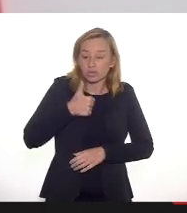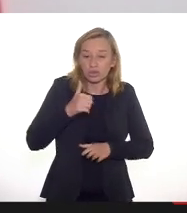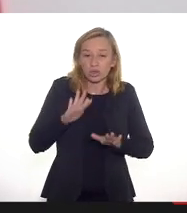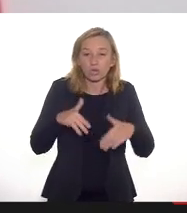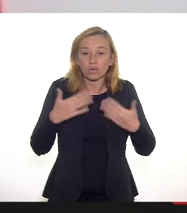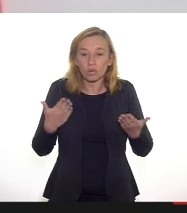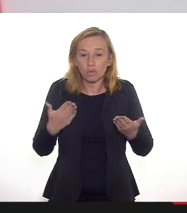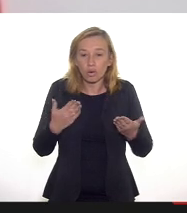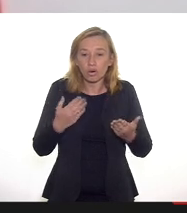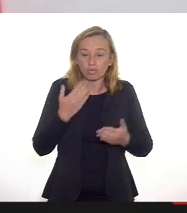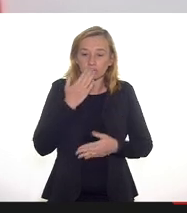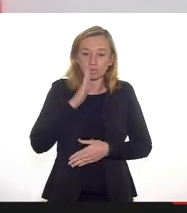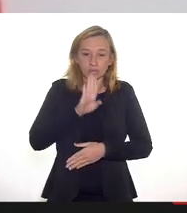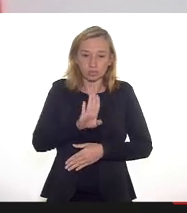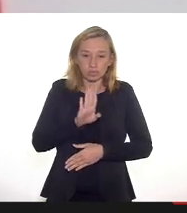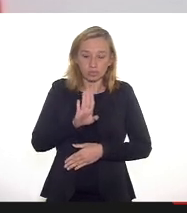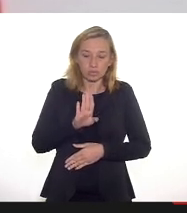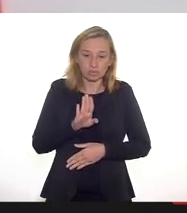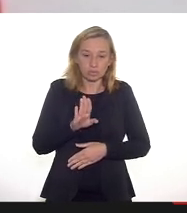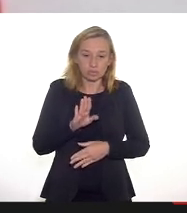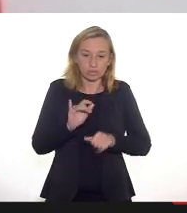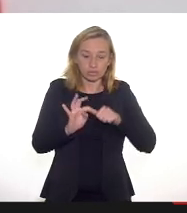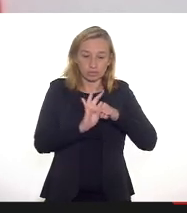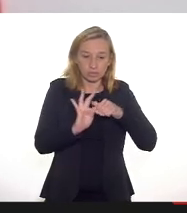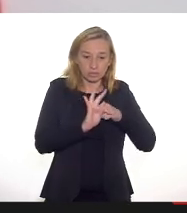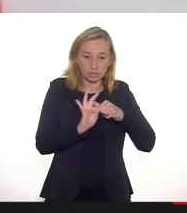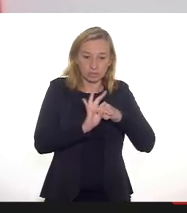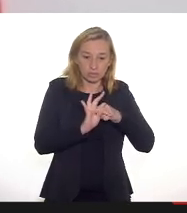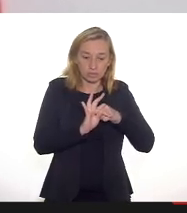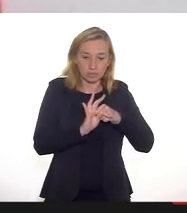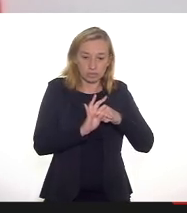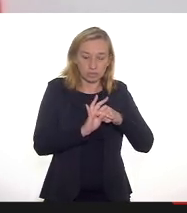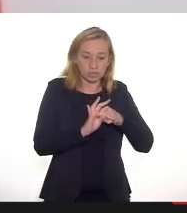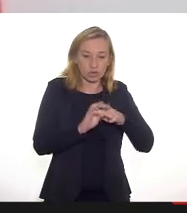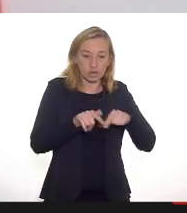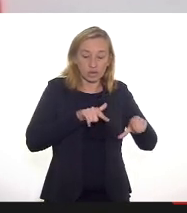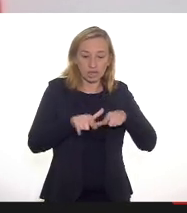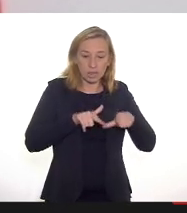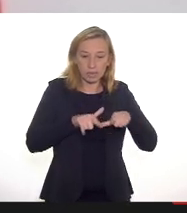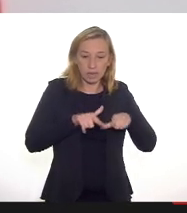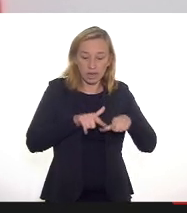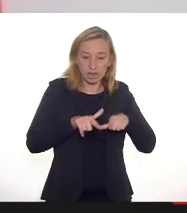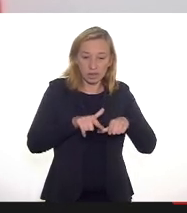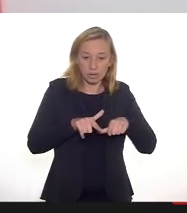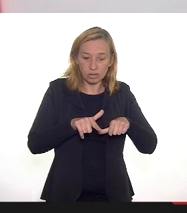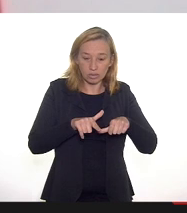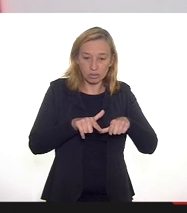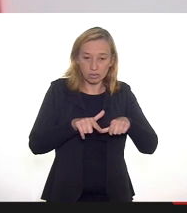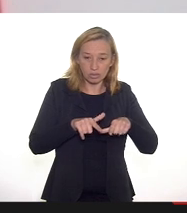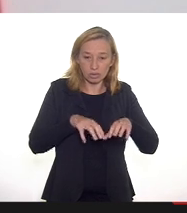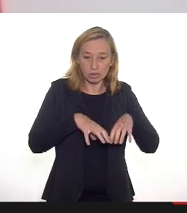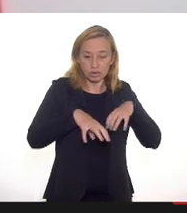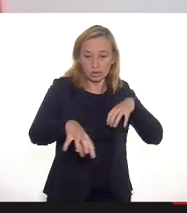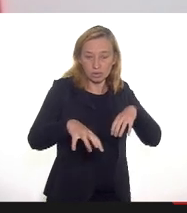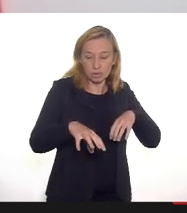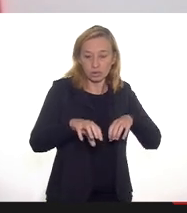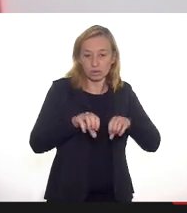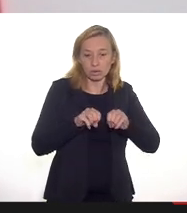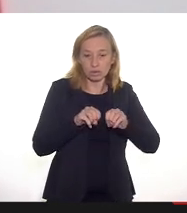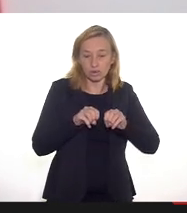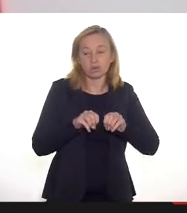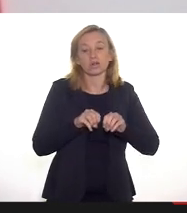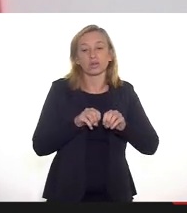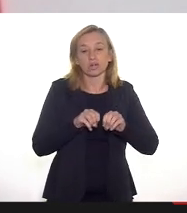é o comprometimento da FAETEC com as condições de trabalho remoto dos alunos e alunas e professores e